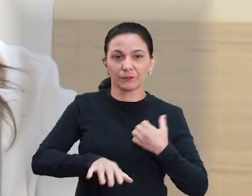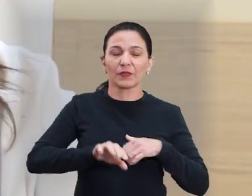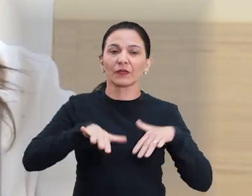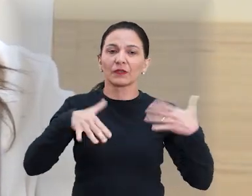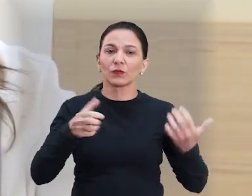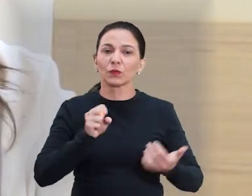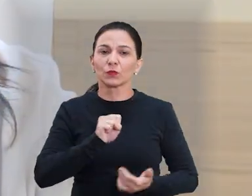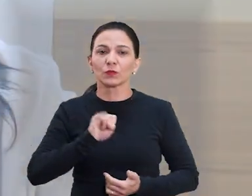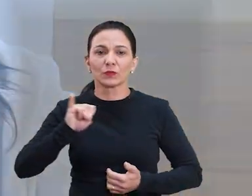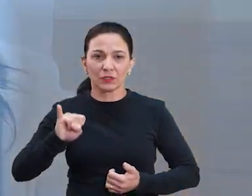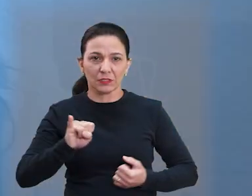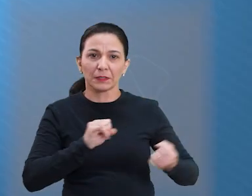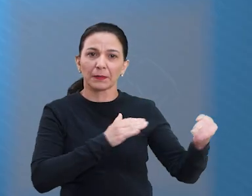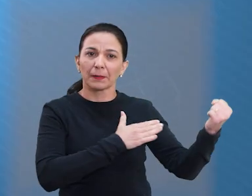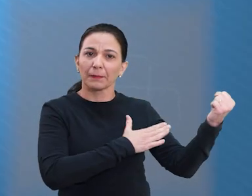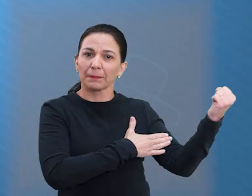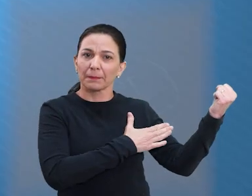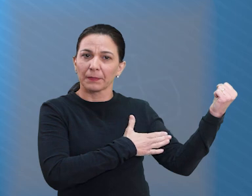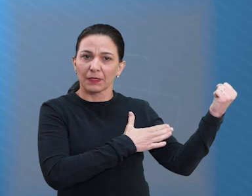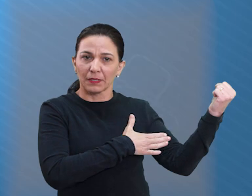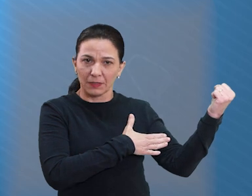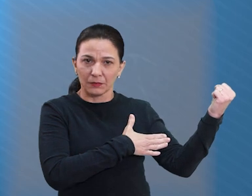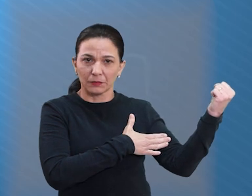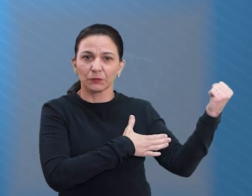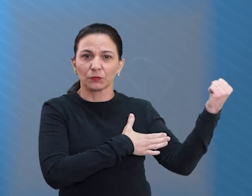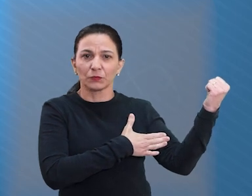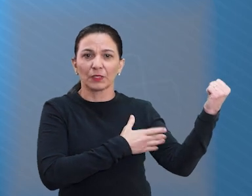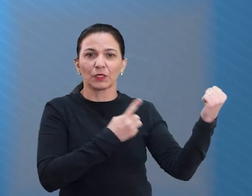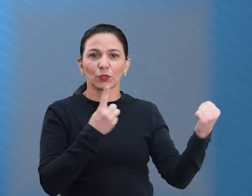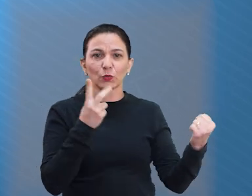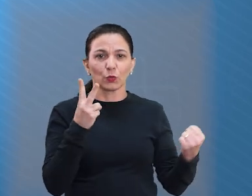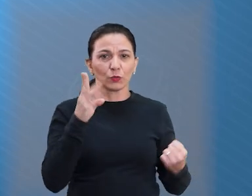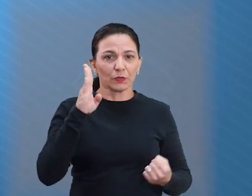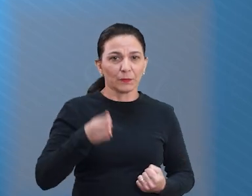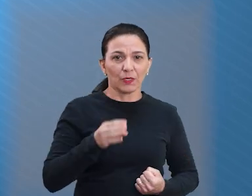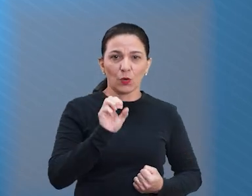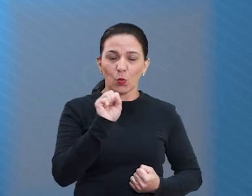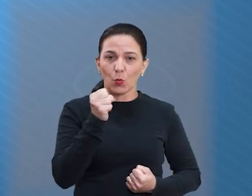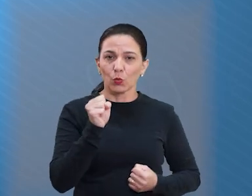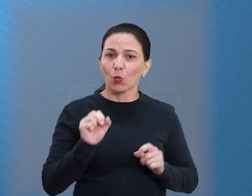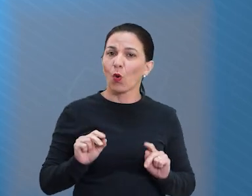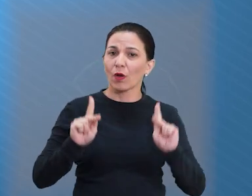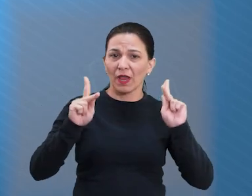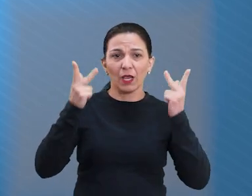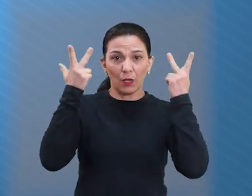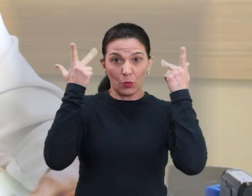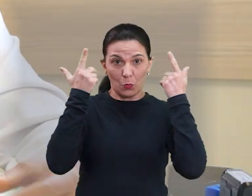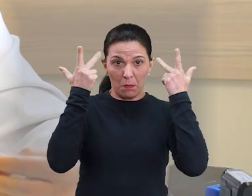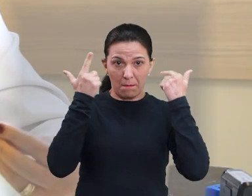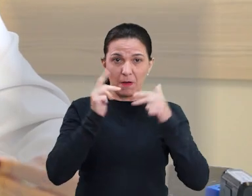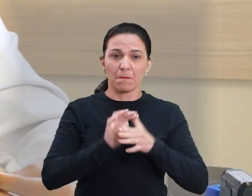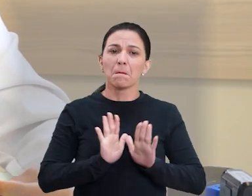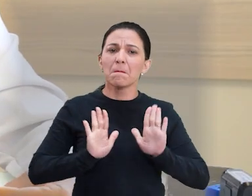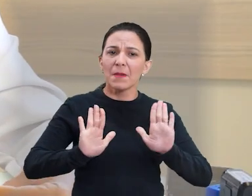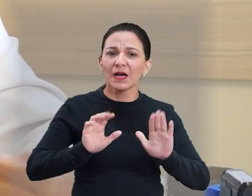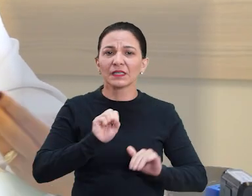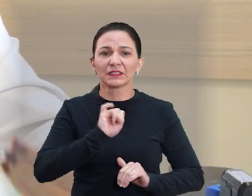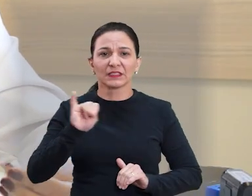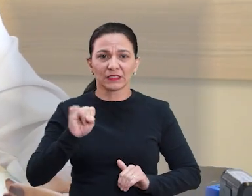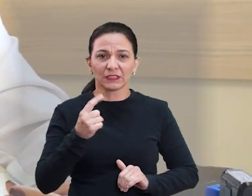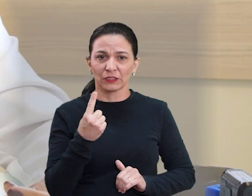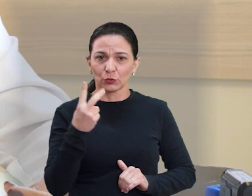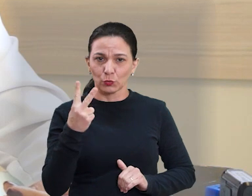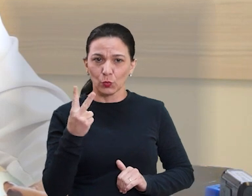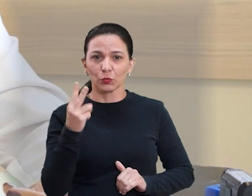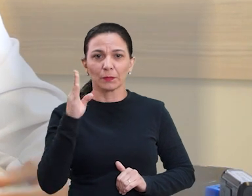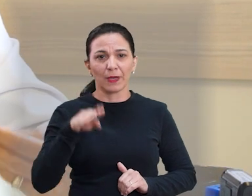artérias e do coração faz com que impulsione o sangue para todo o nosso organismo para todo o nosso corpo então quando ele tá acima de